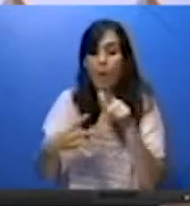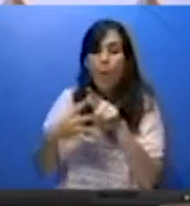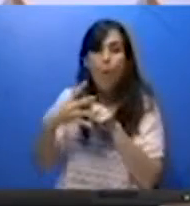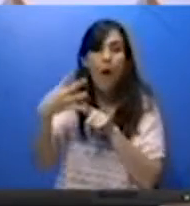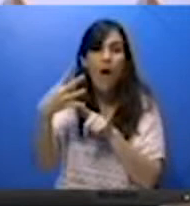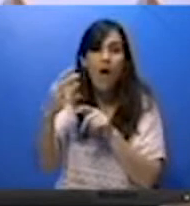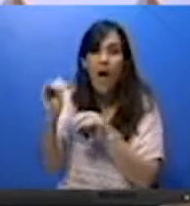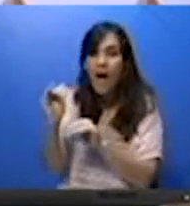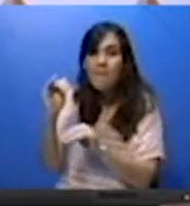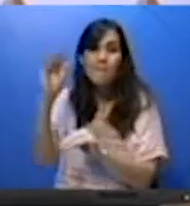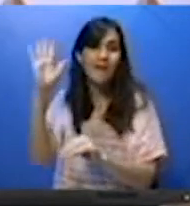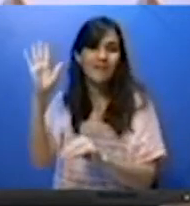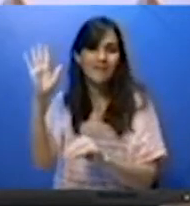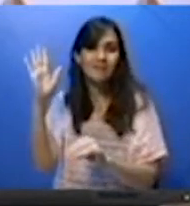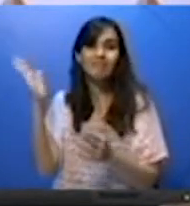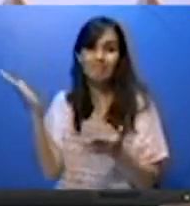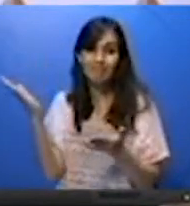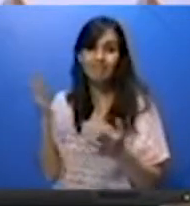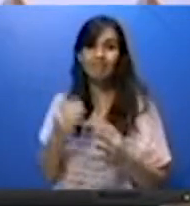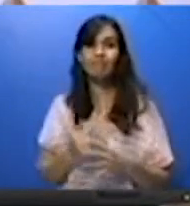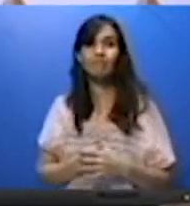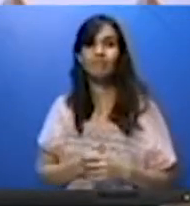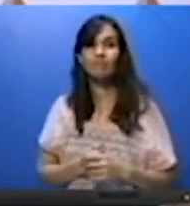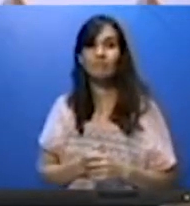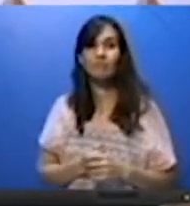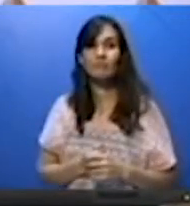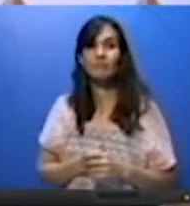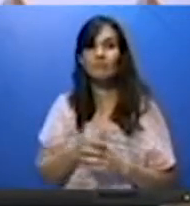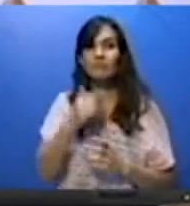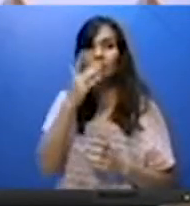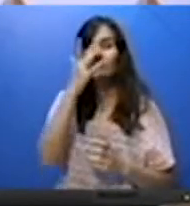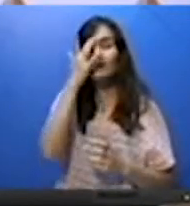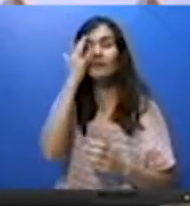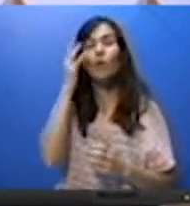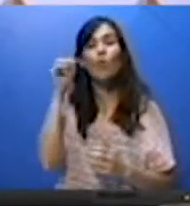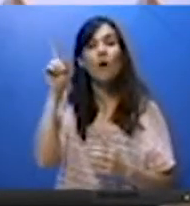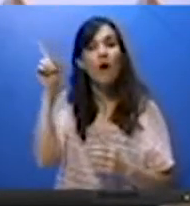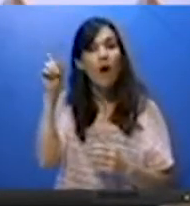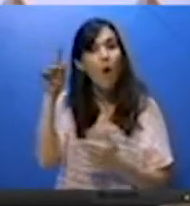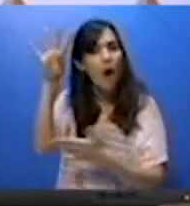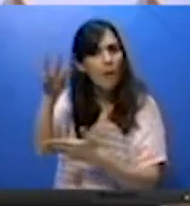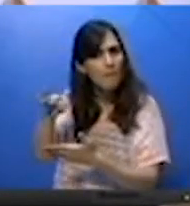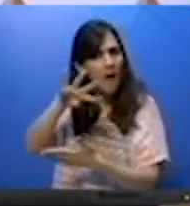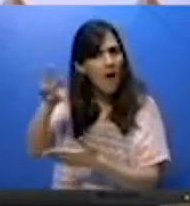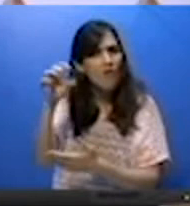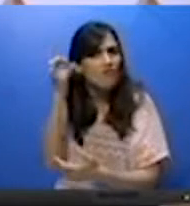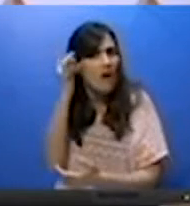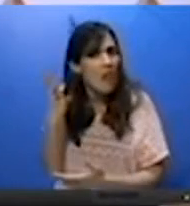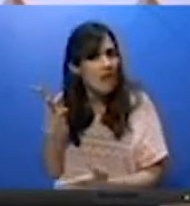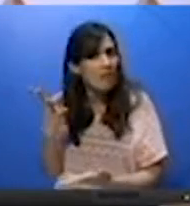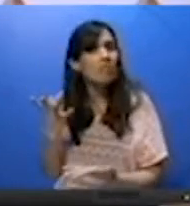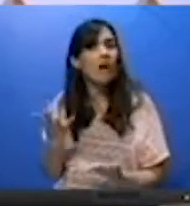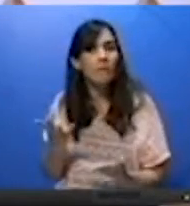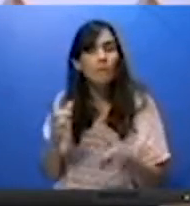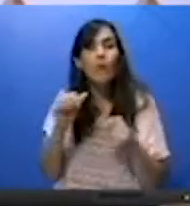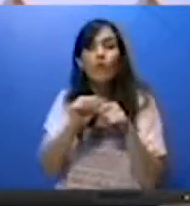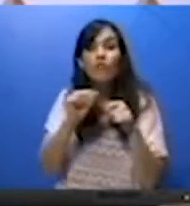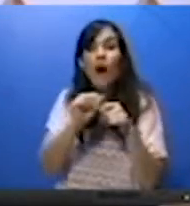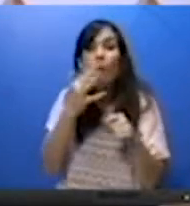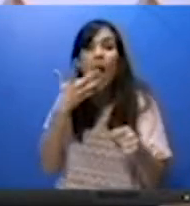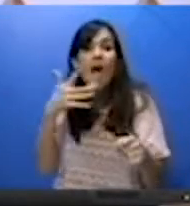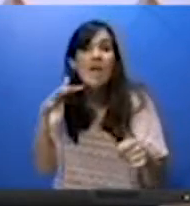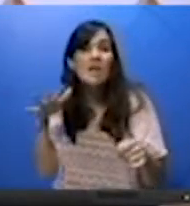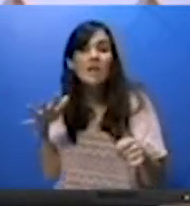tá tão e esse facilitador aqui esse quadro faz com que a criança